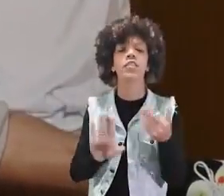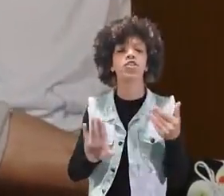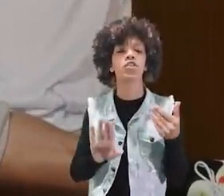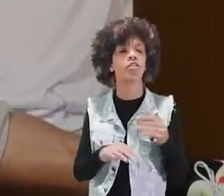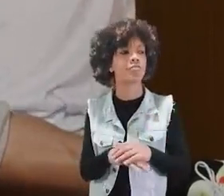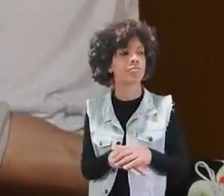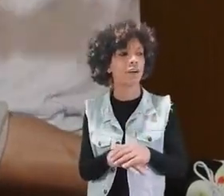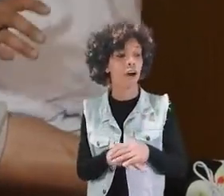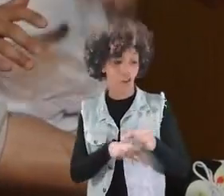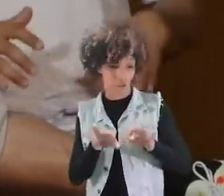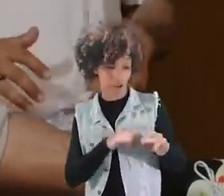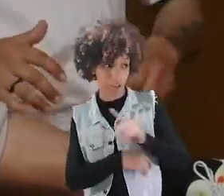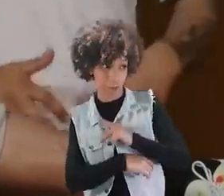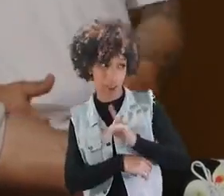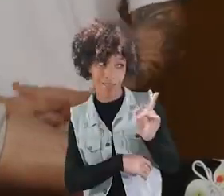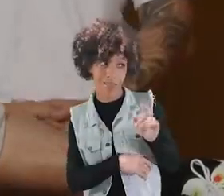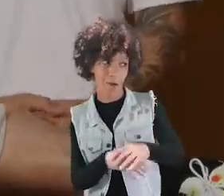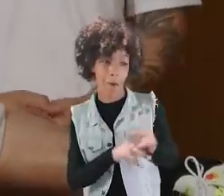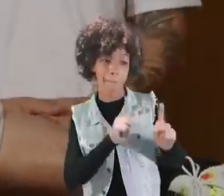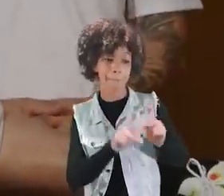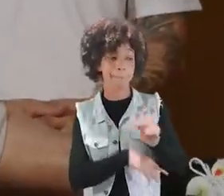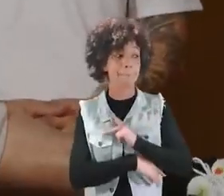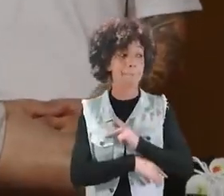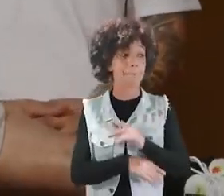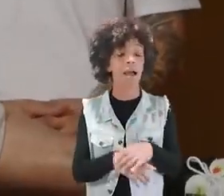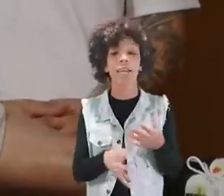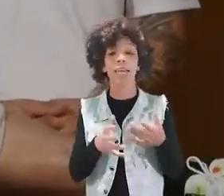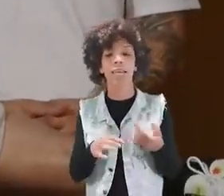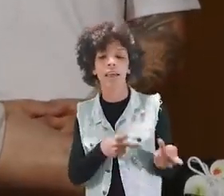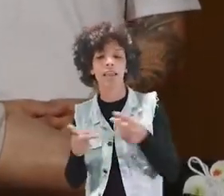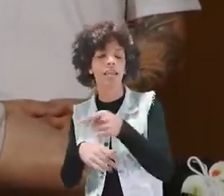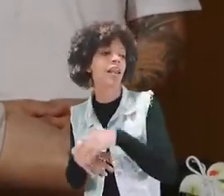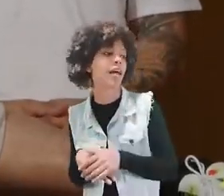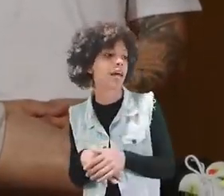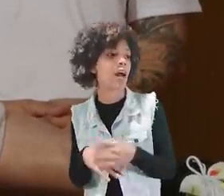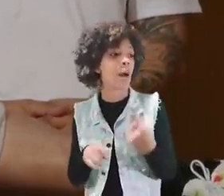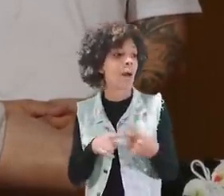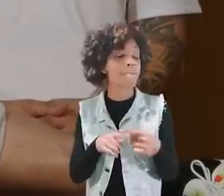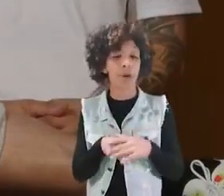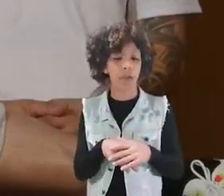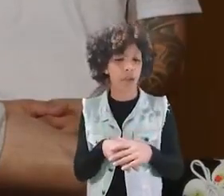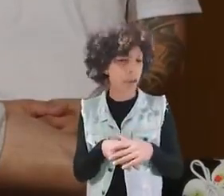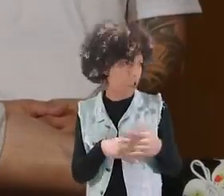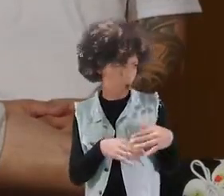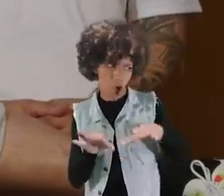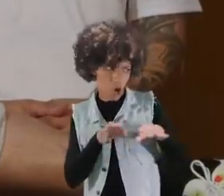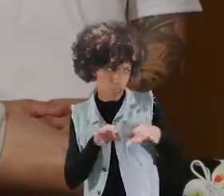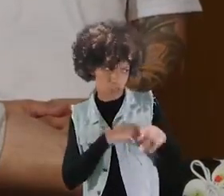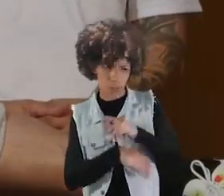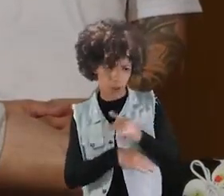você tirou do estádio foi a torcida organizada do Palmeiras não você tirou o povão do Palmeiras queria ver o jogo lá porque a organizada do Palmeiras Ela vai para rua do mesmo jeito